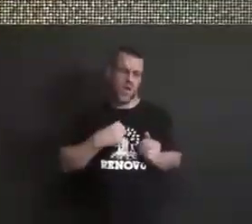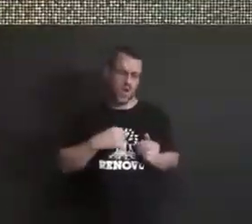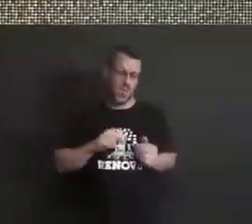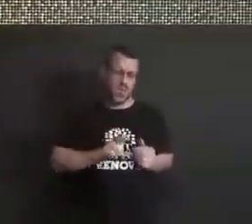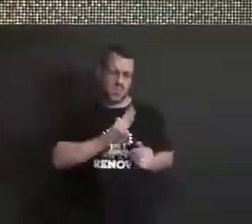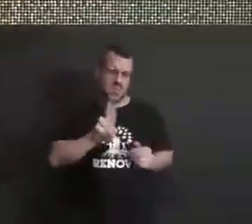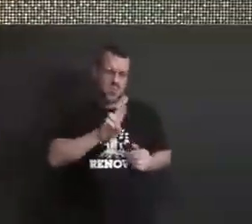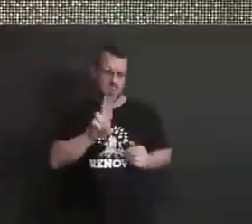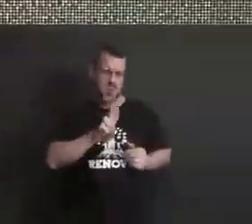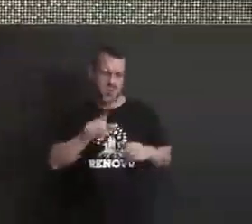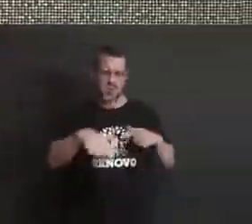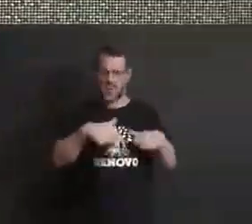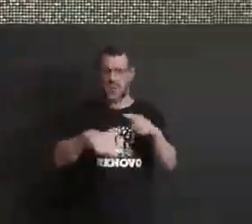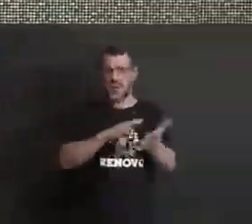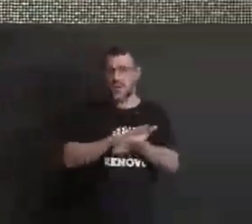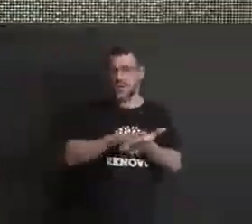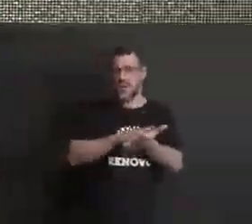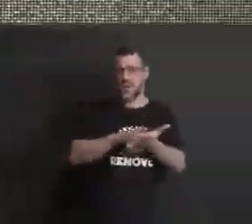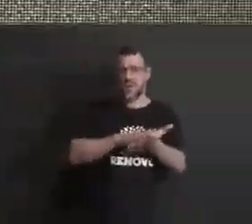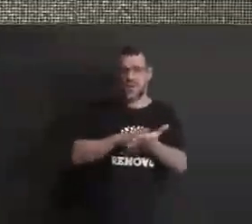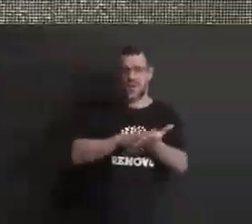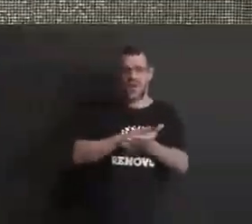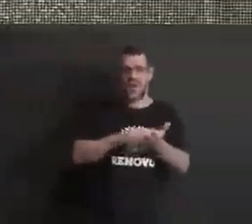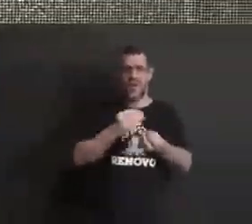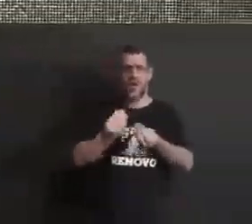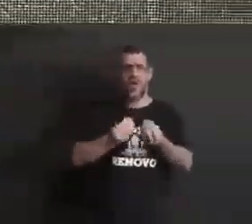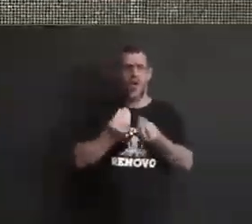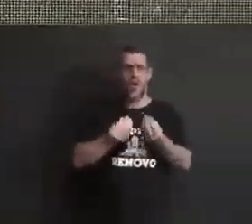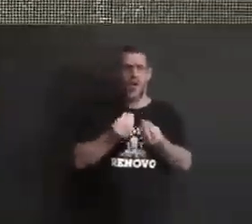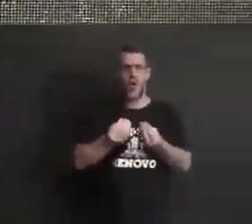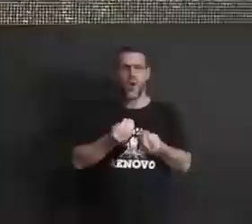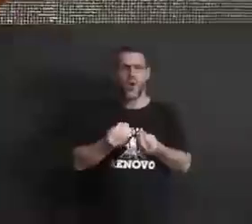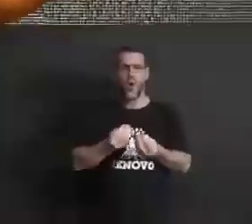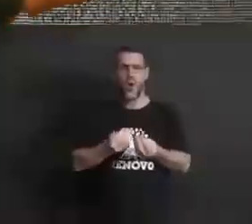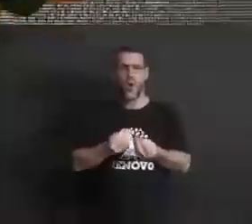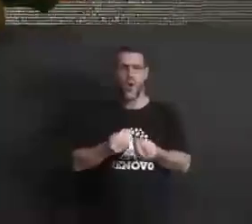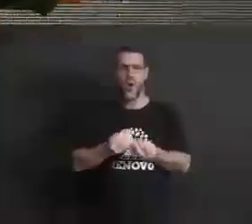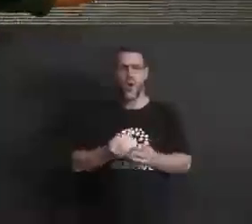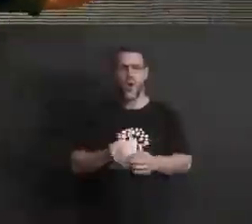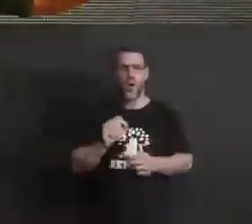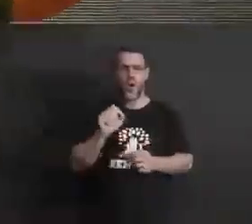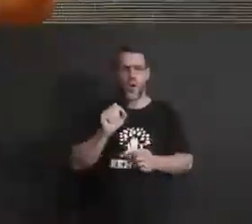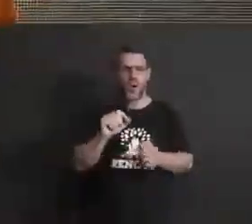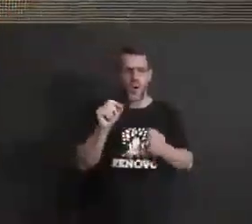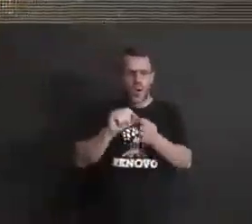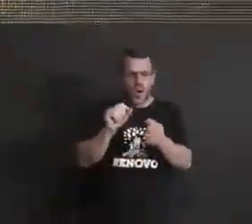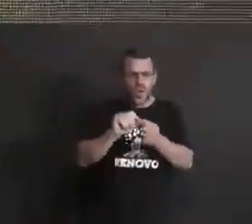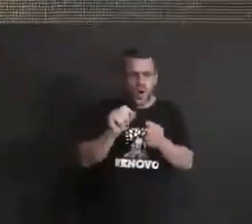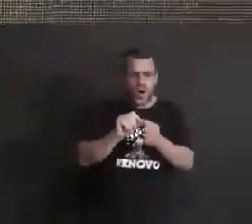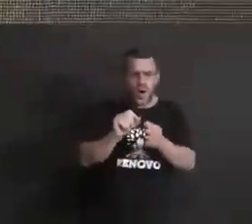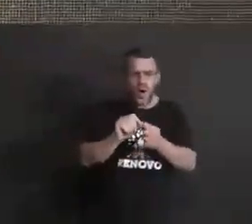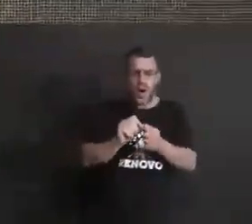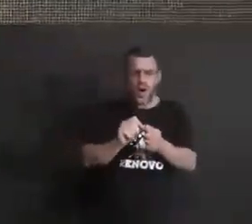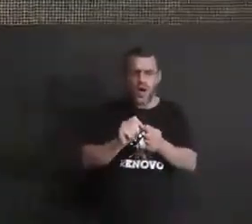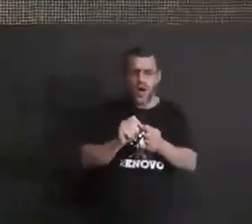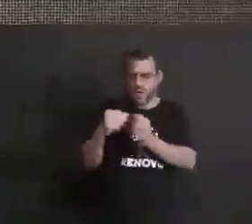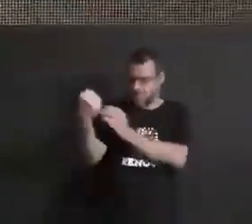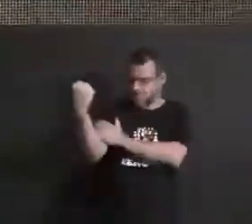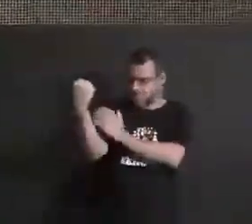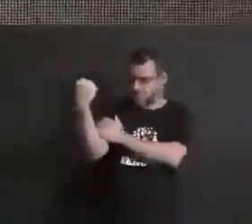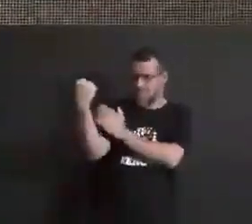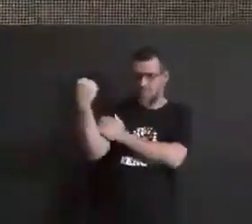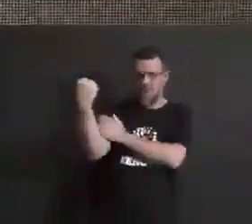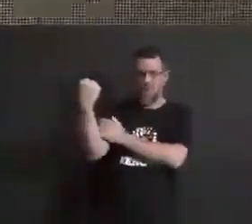nada. Se como aquilo que nós fazemos é fruto da força do nosso braço, se quando